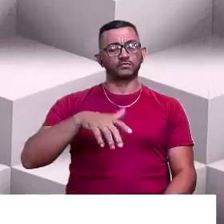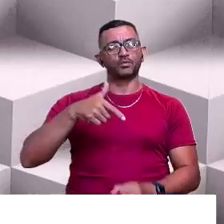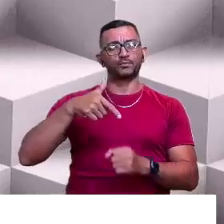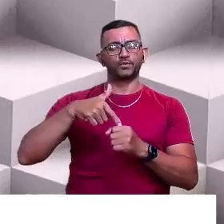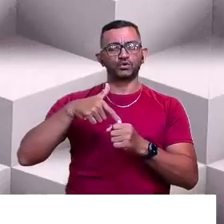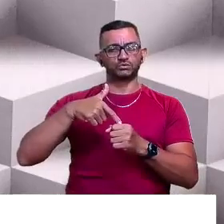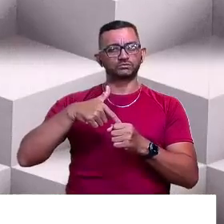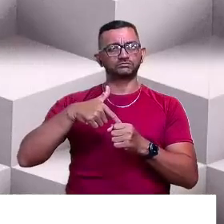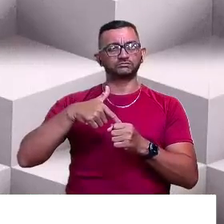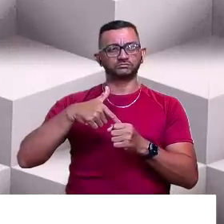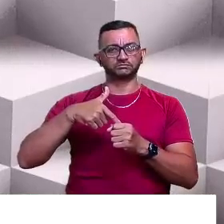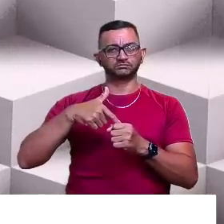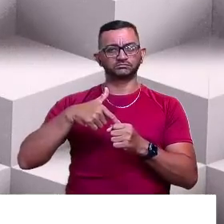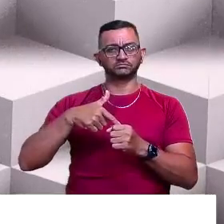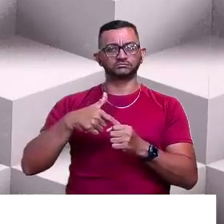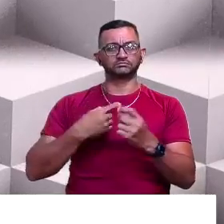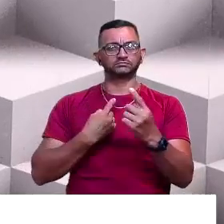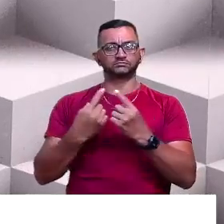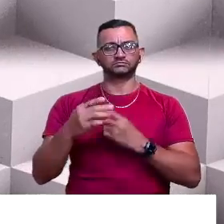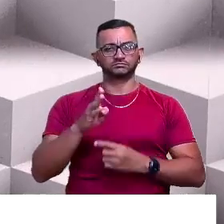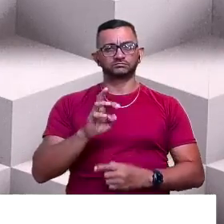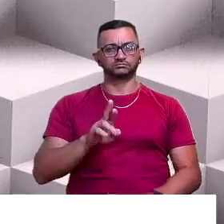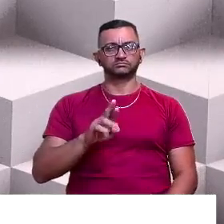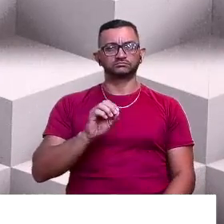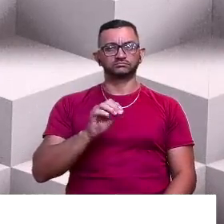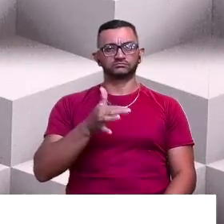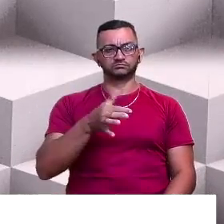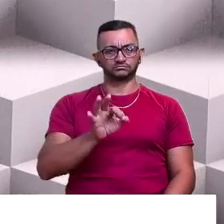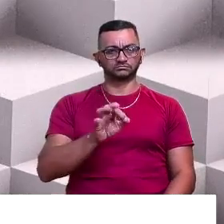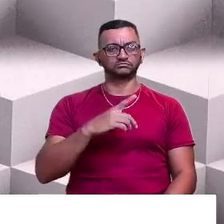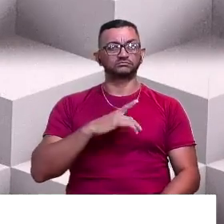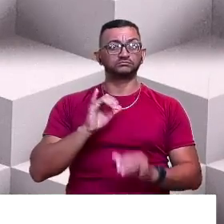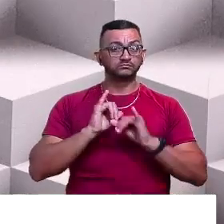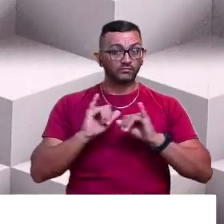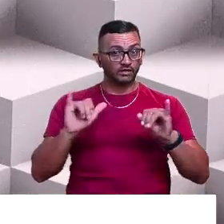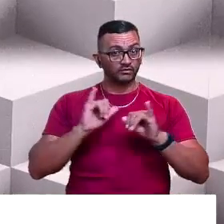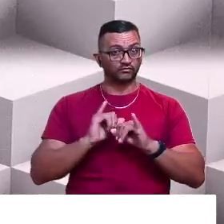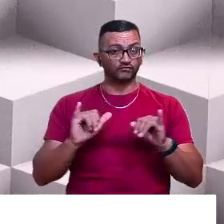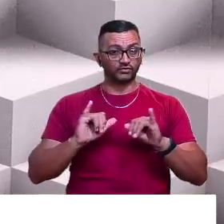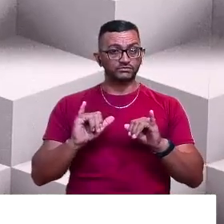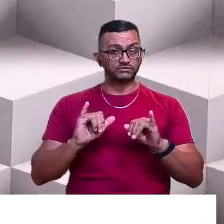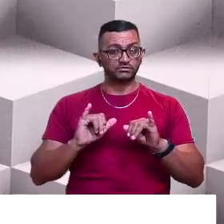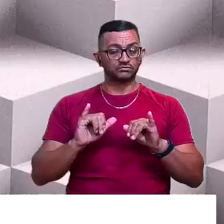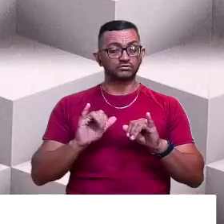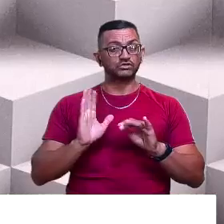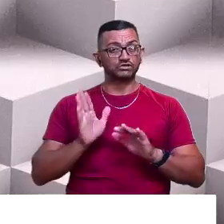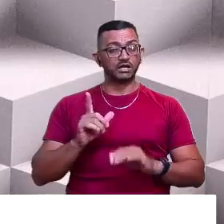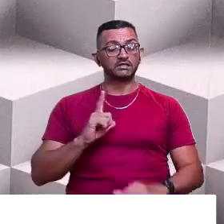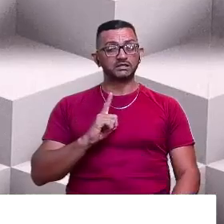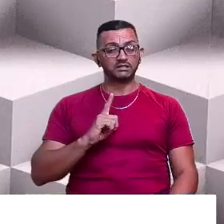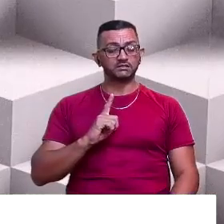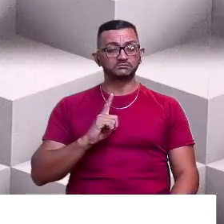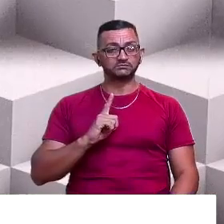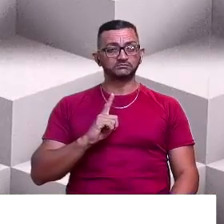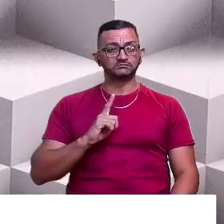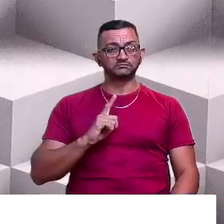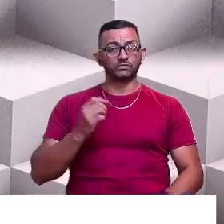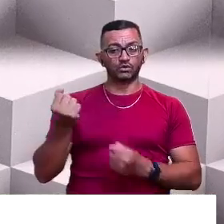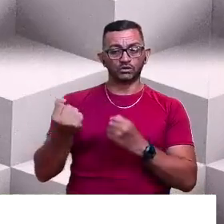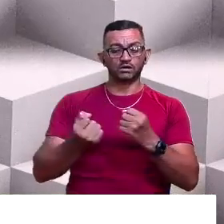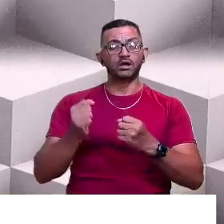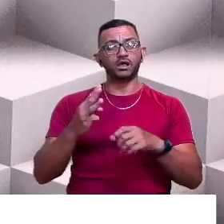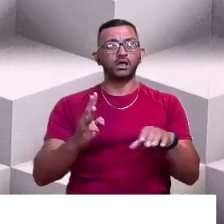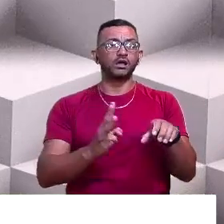aqui na cidade, foi em um posto de combustível na BR-010. E as informações que a gente recebeu dos bombeiros é que